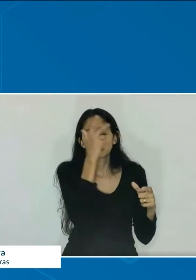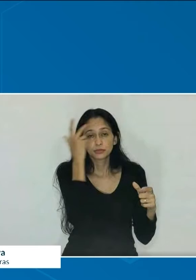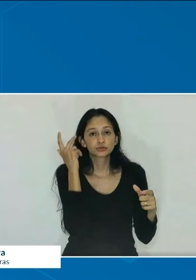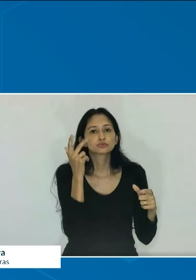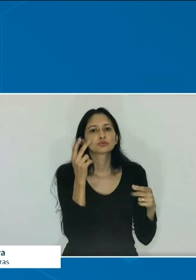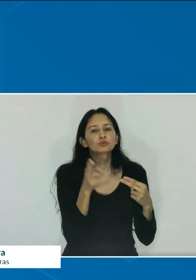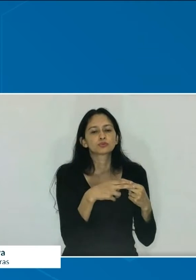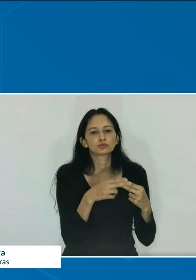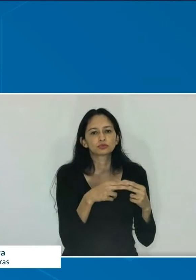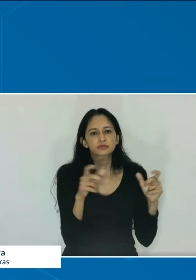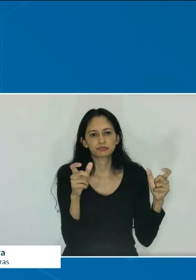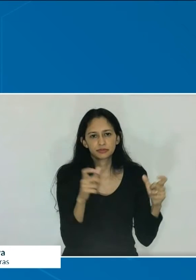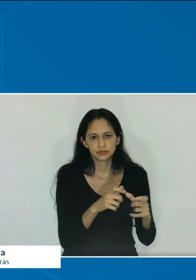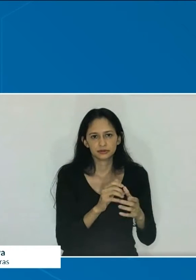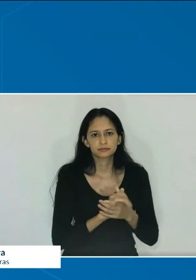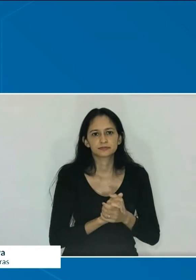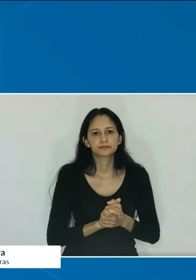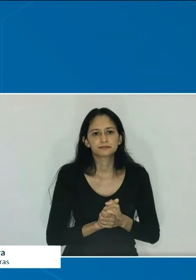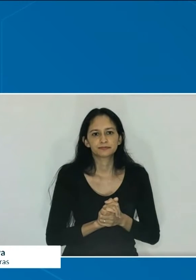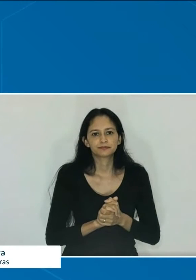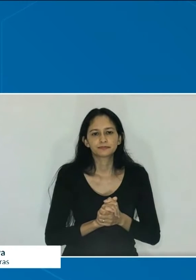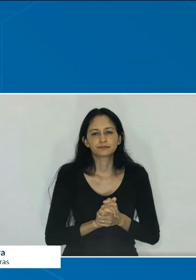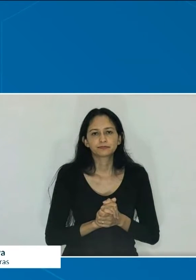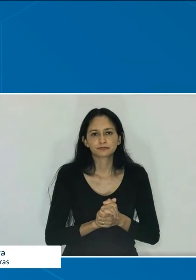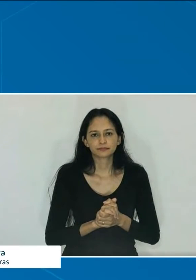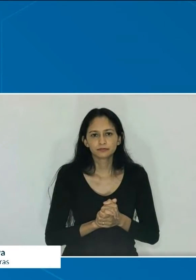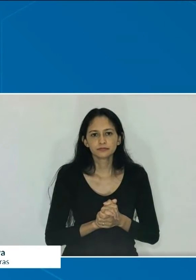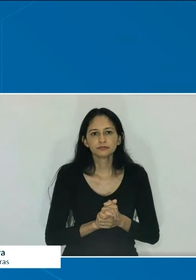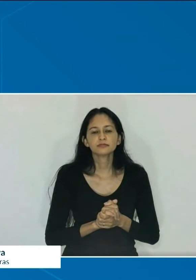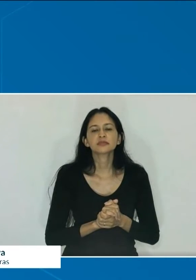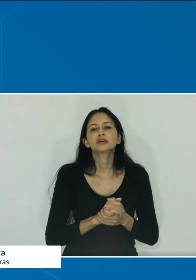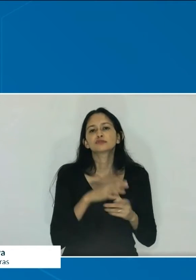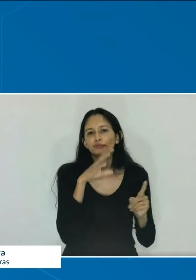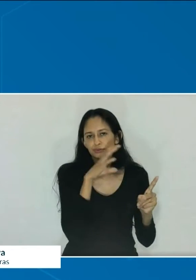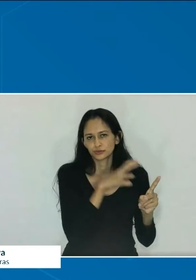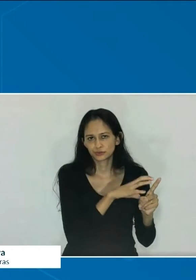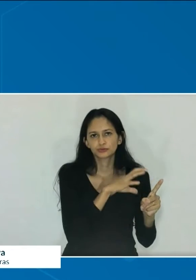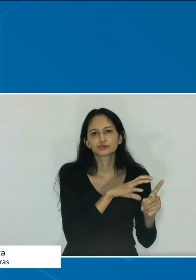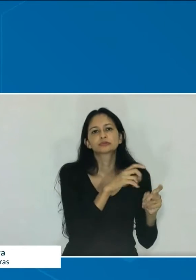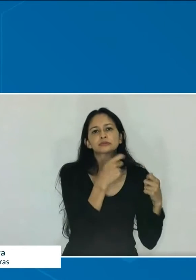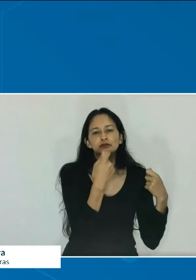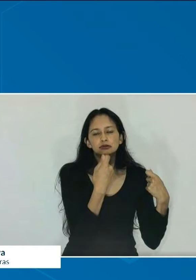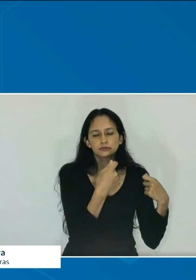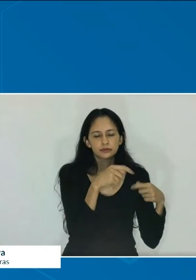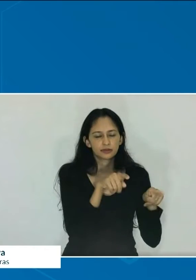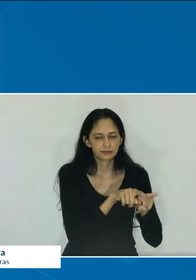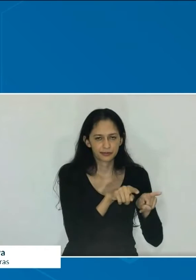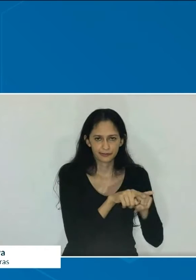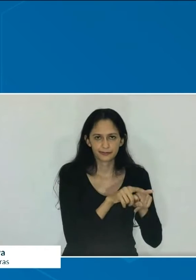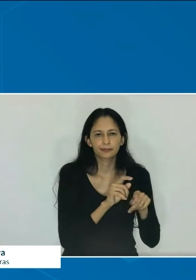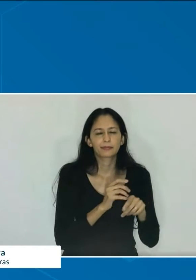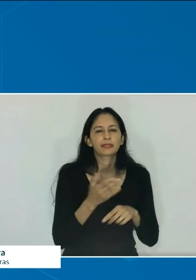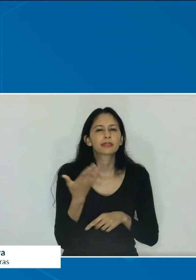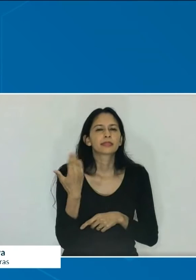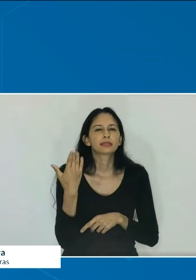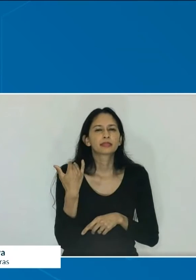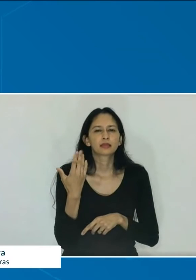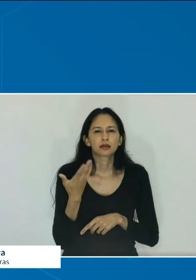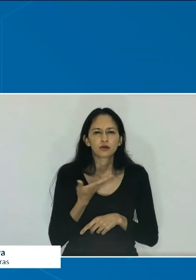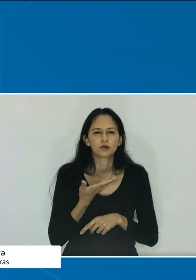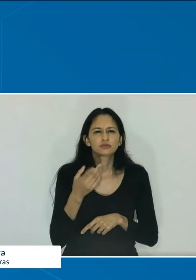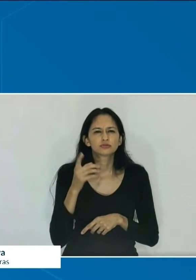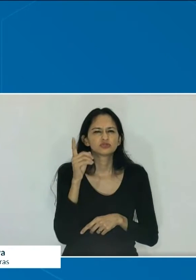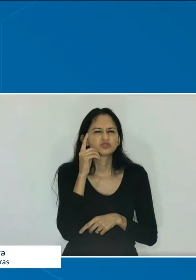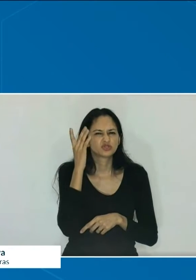menos, e essa alta queda de demanda, impactou fortemente no transporte. Recentemente, acho que há alguns